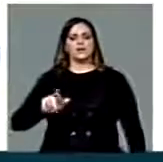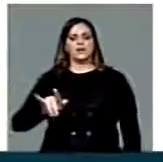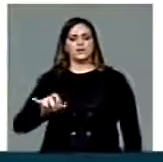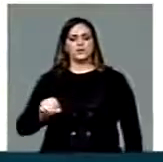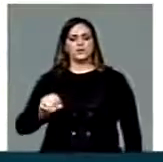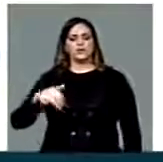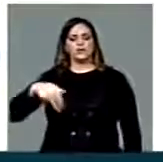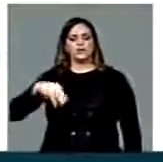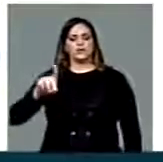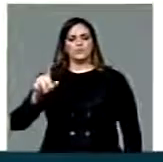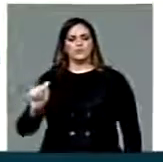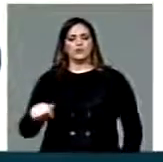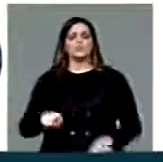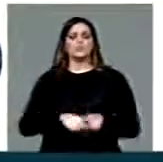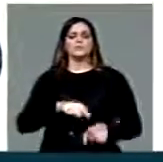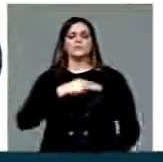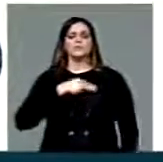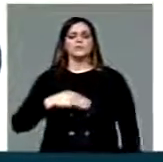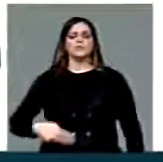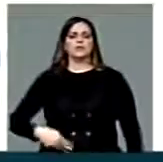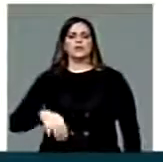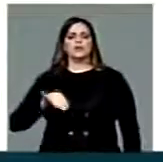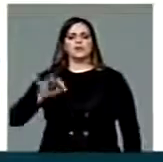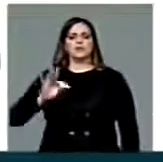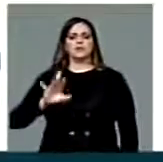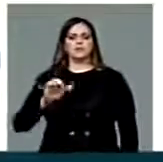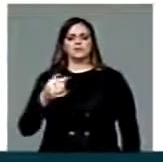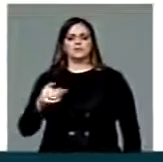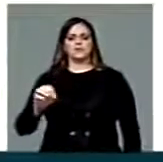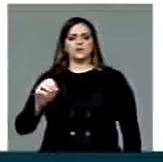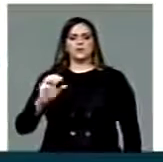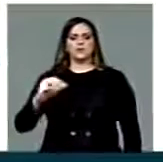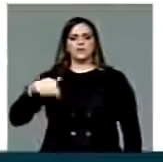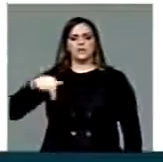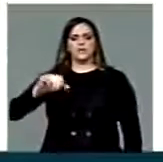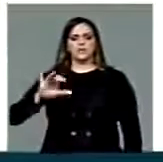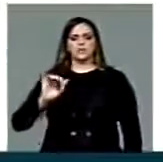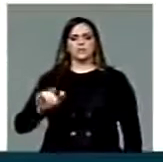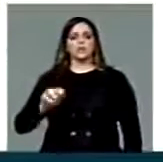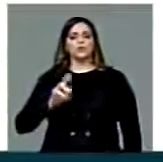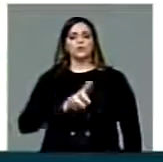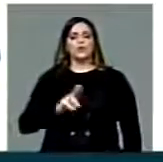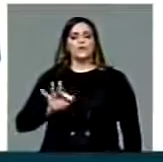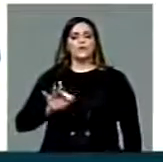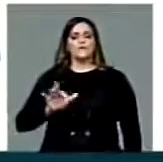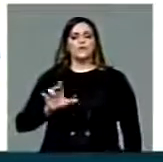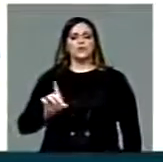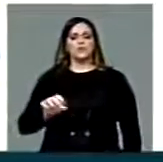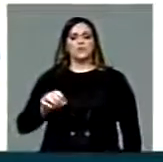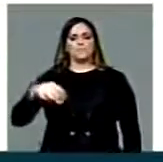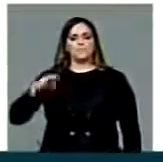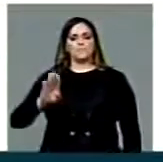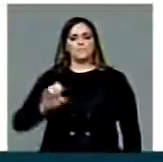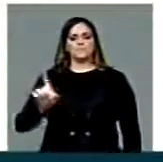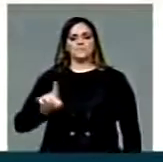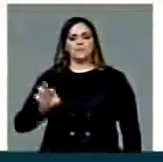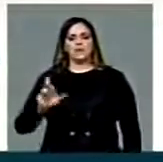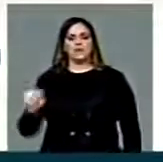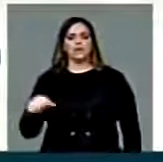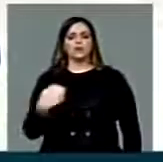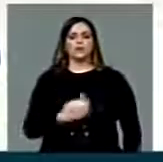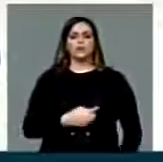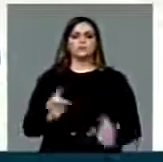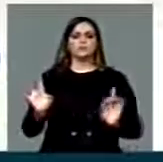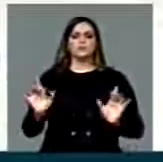outro ministro da Integração Nacional, ainda era o ministro Fernando Bezerra, nós fizemos uma solenidade expressiva em